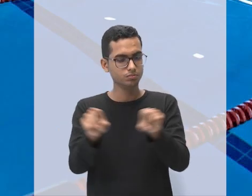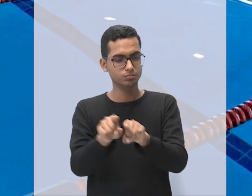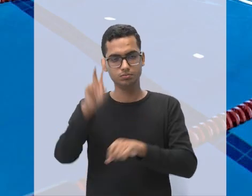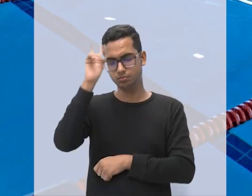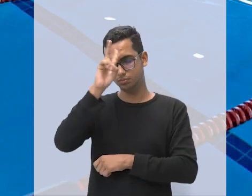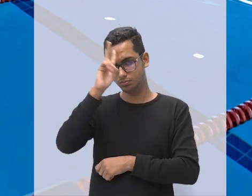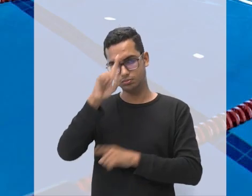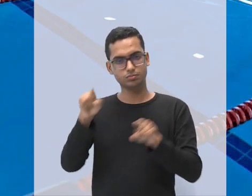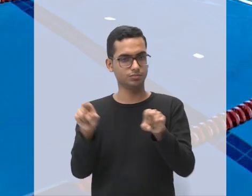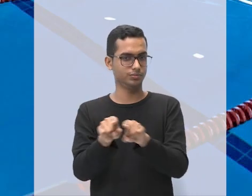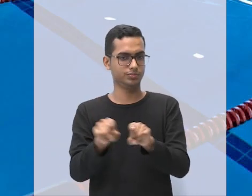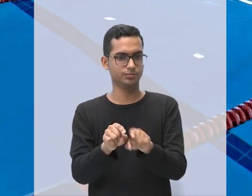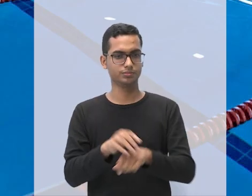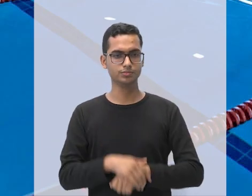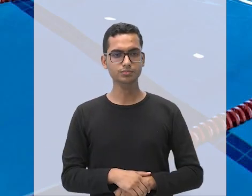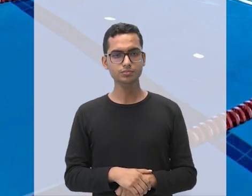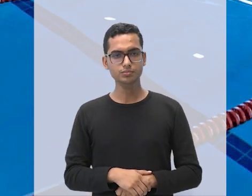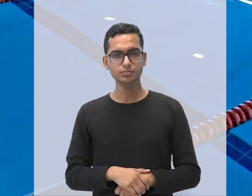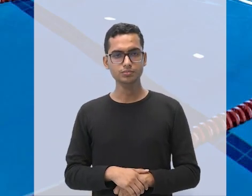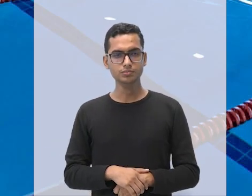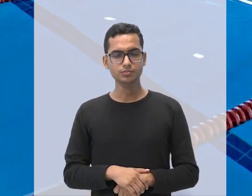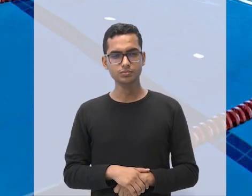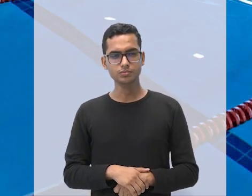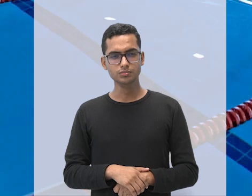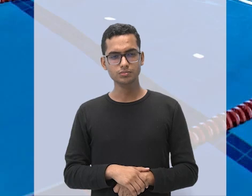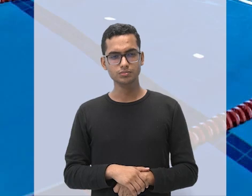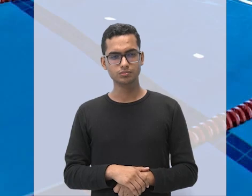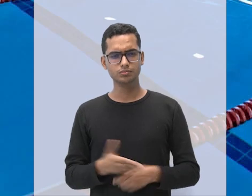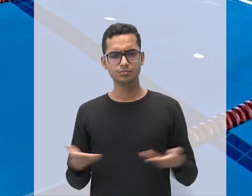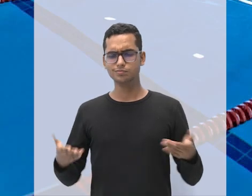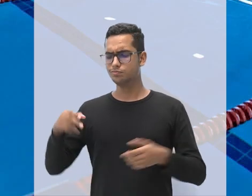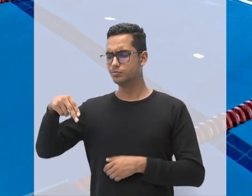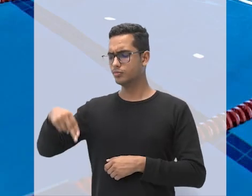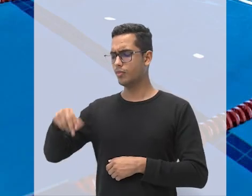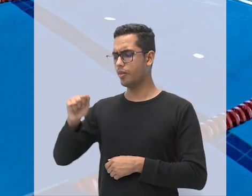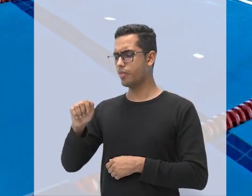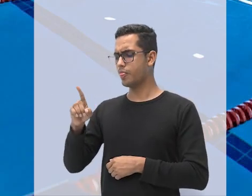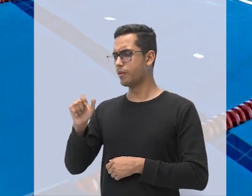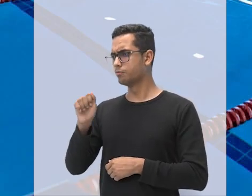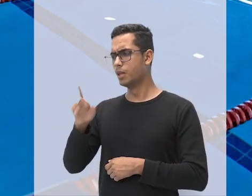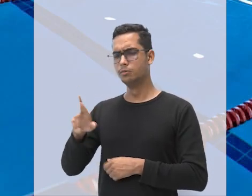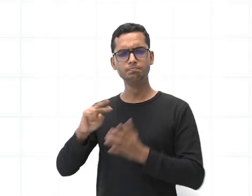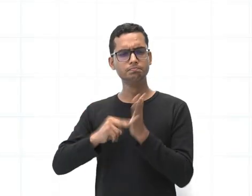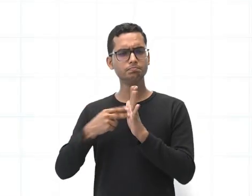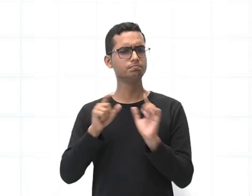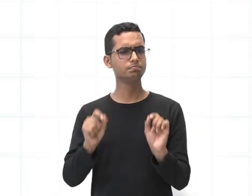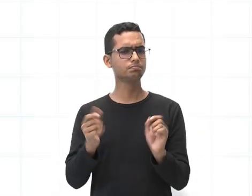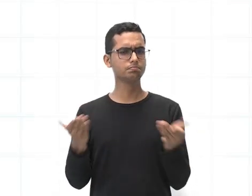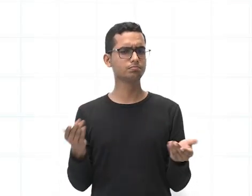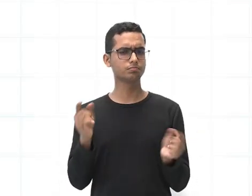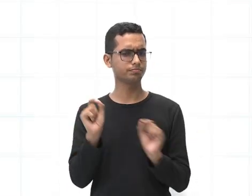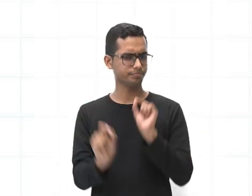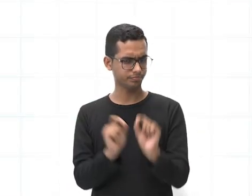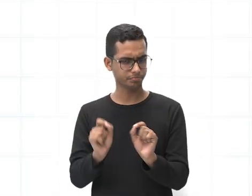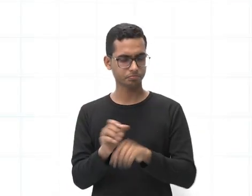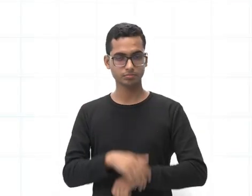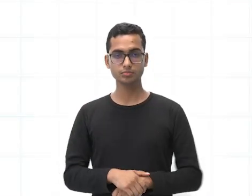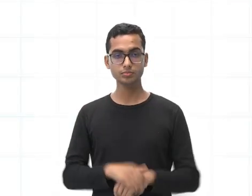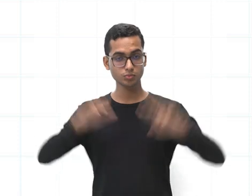isso. Vamos começando ali também pela questão do nadar. O que é nadar? Vocês lembram? Vamos lá. É